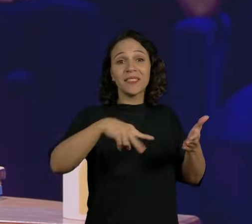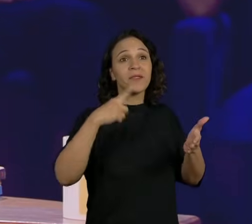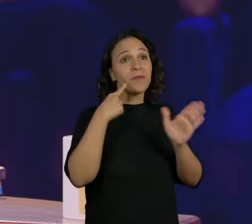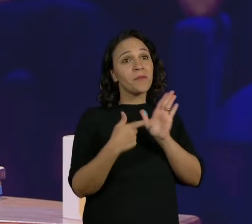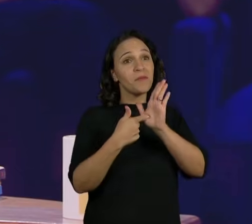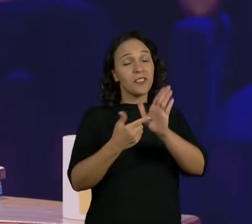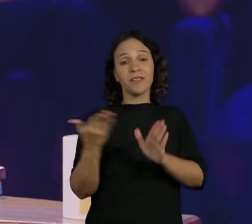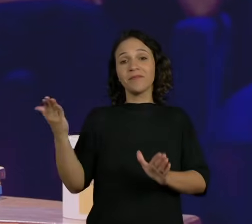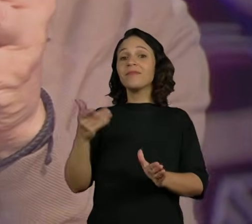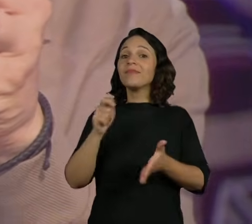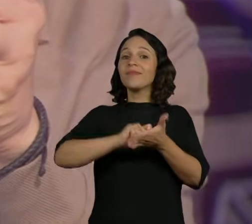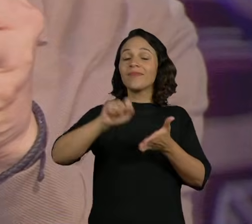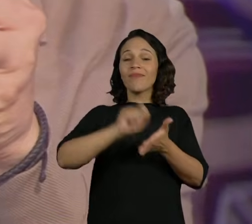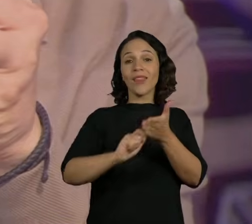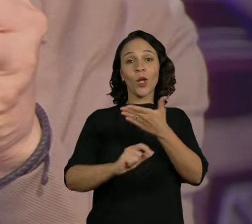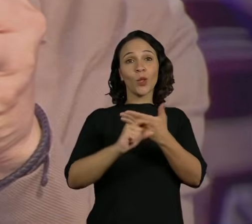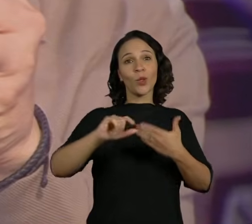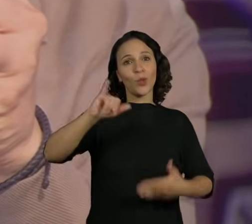do Gessé,